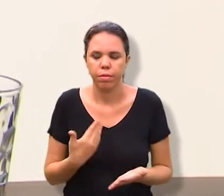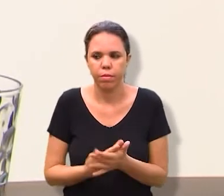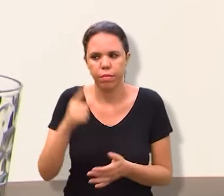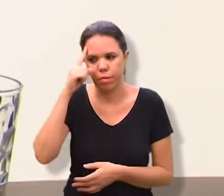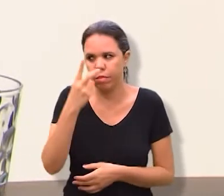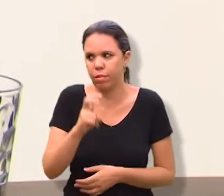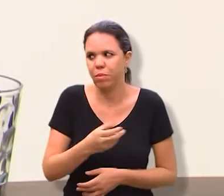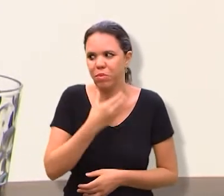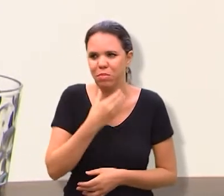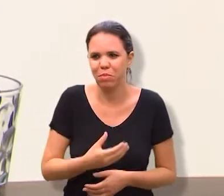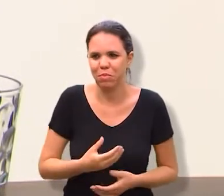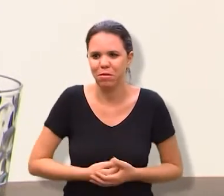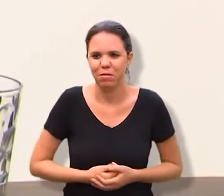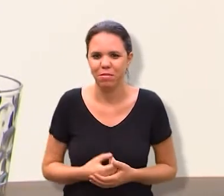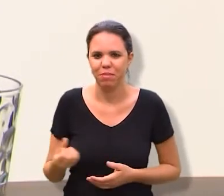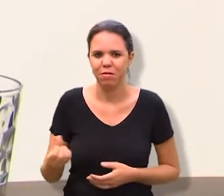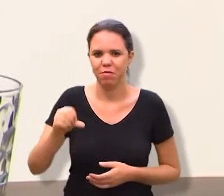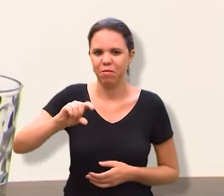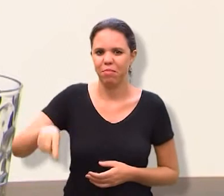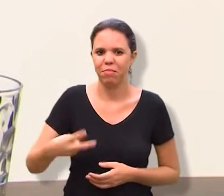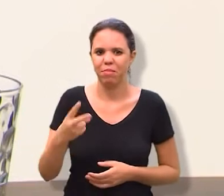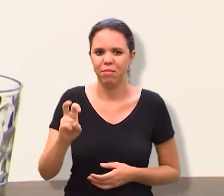até o dia 15 de dezembro já deve ir para